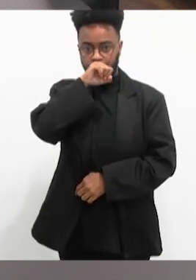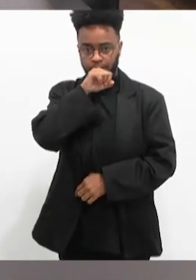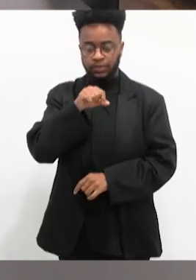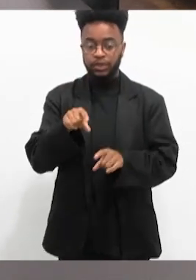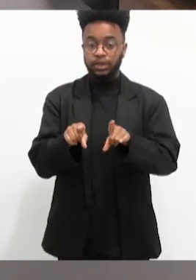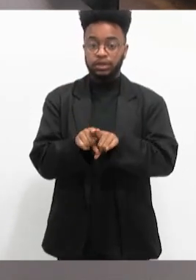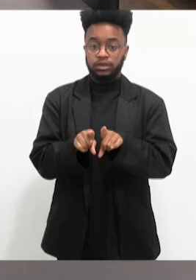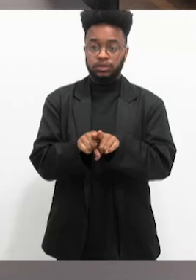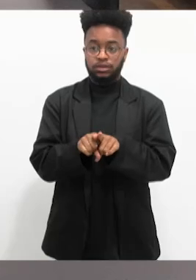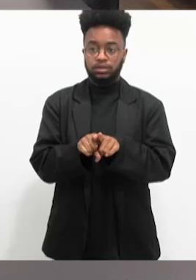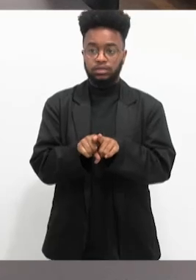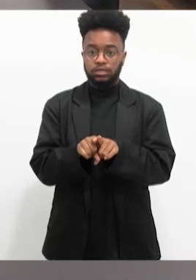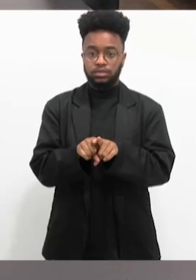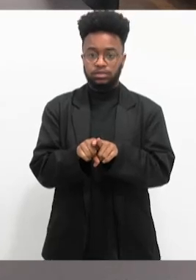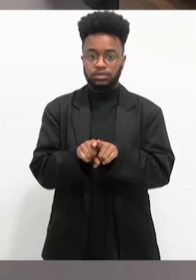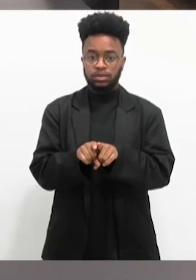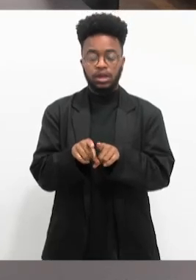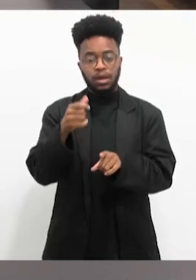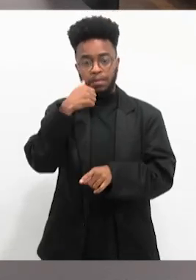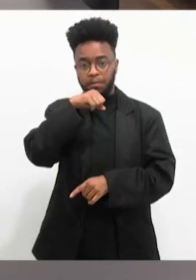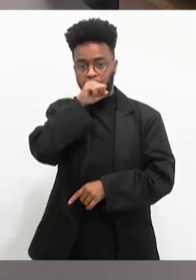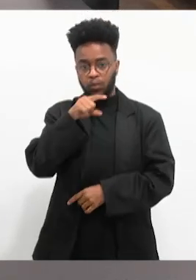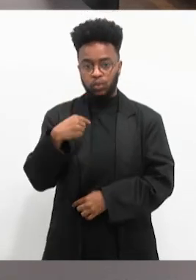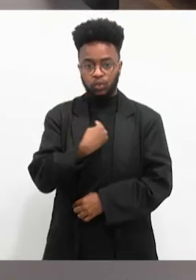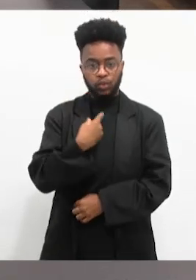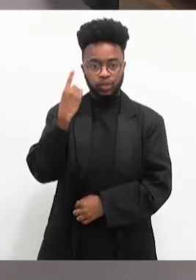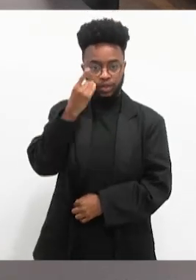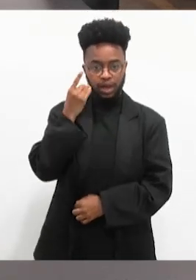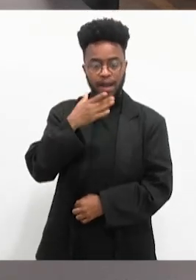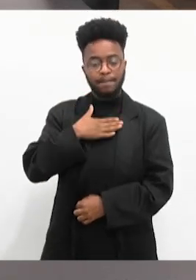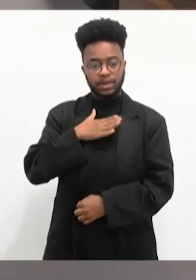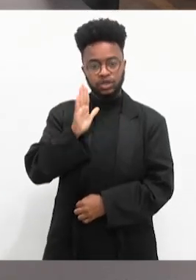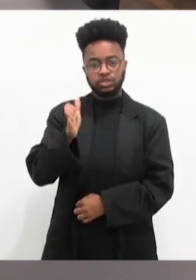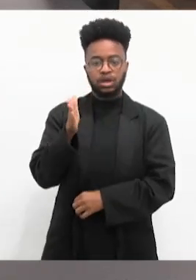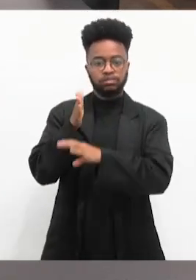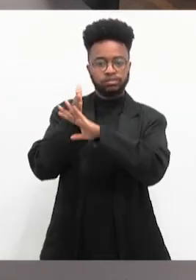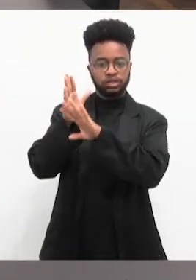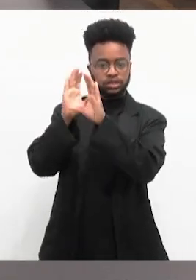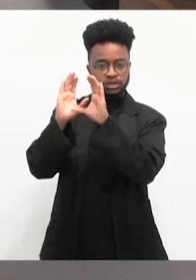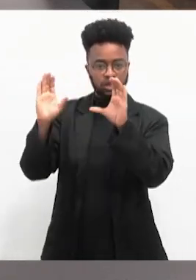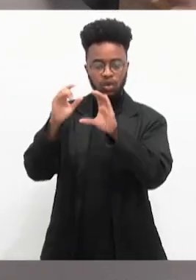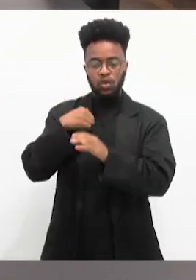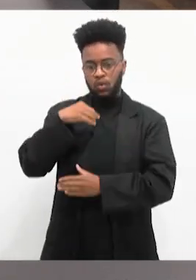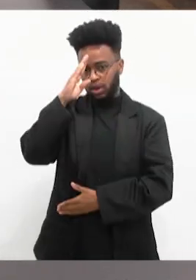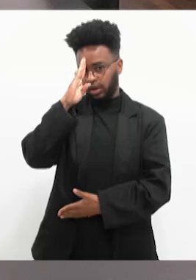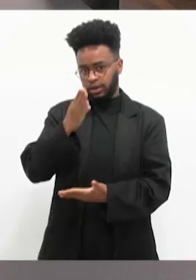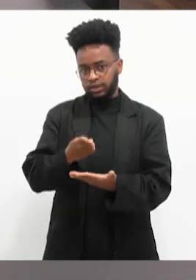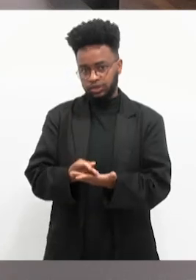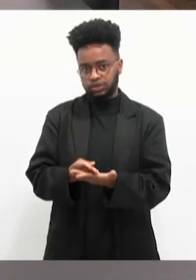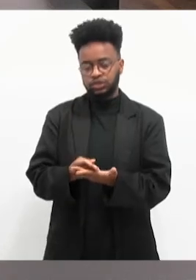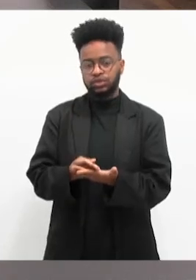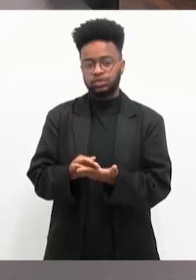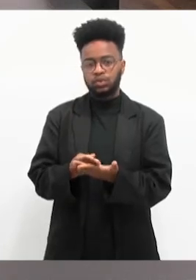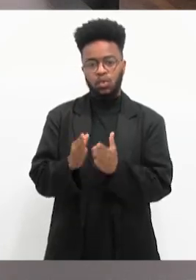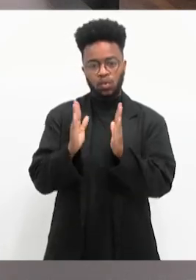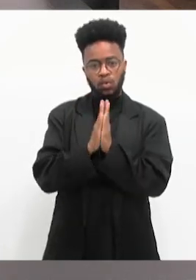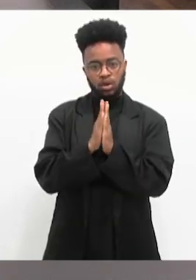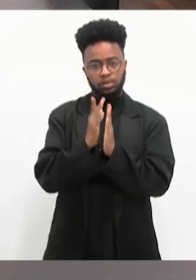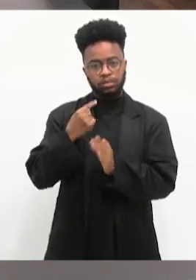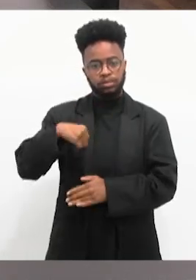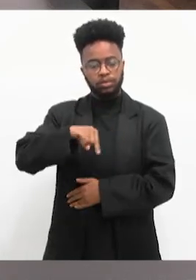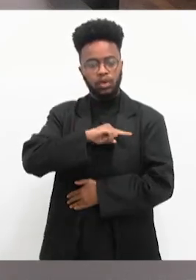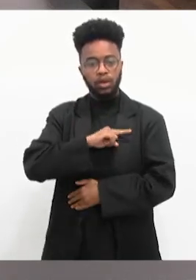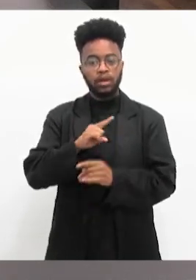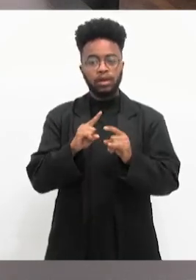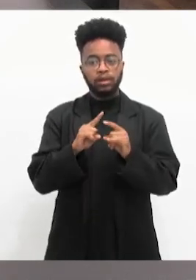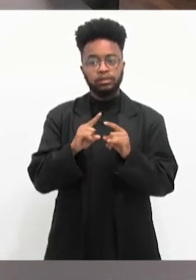e também as mamães dos nossos deputados, né? A minha está no céu, já eu acredito que intercedendo por nós,